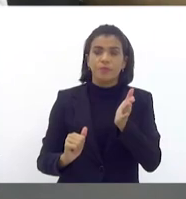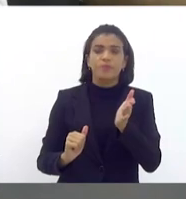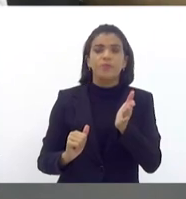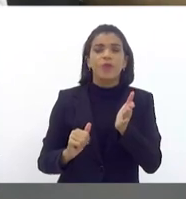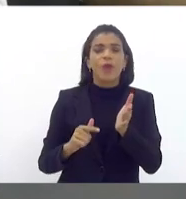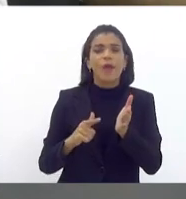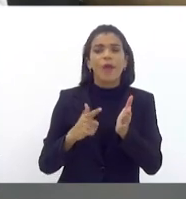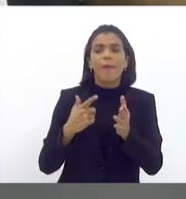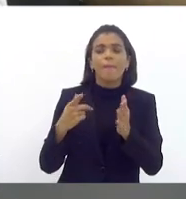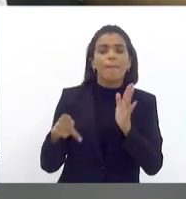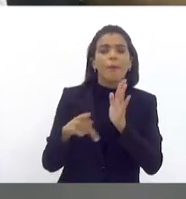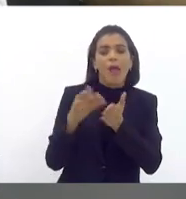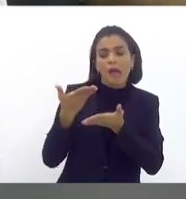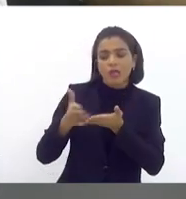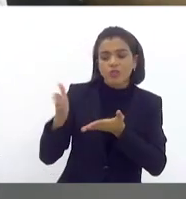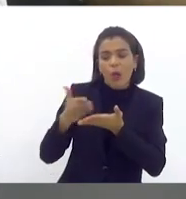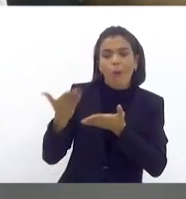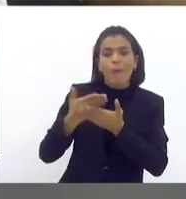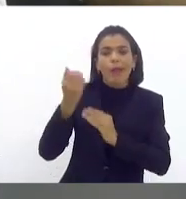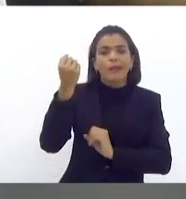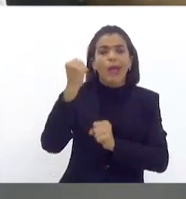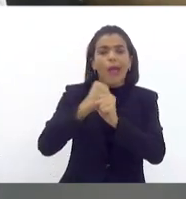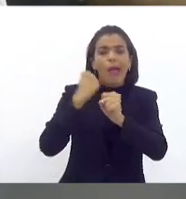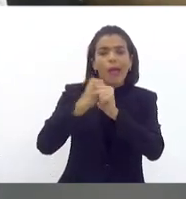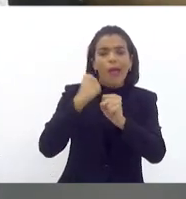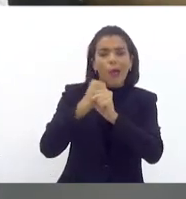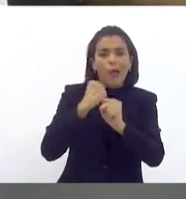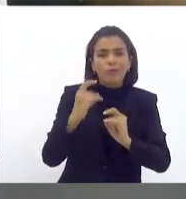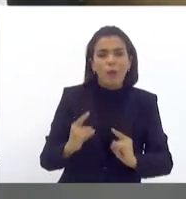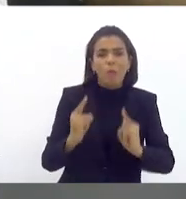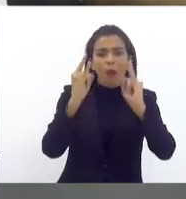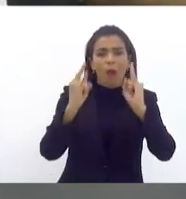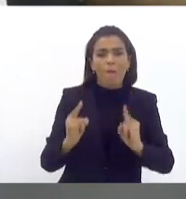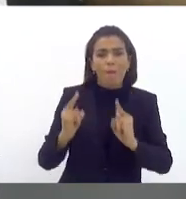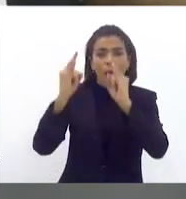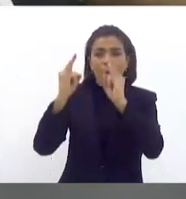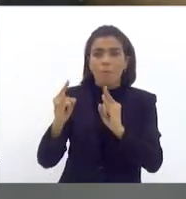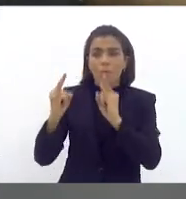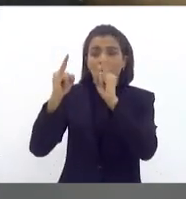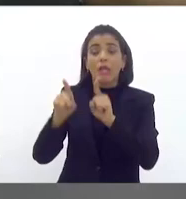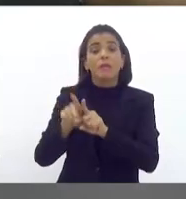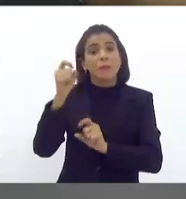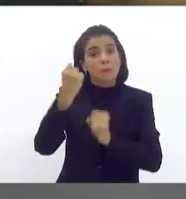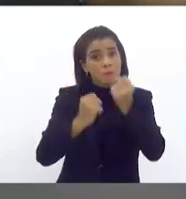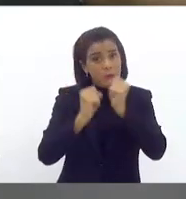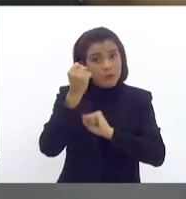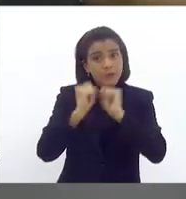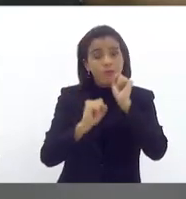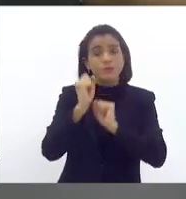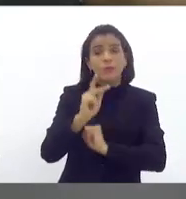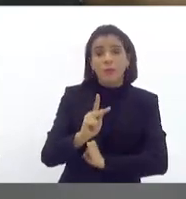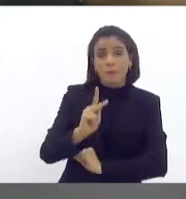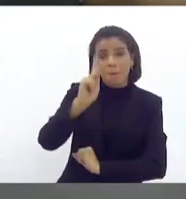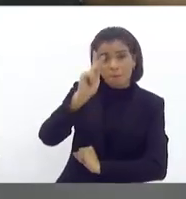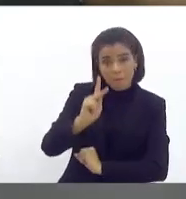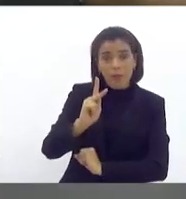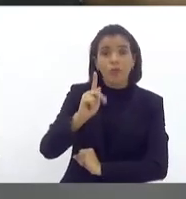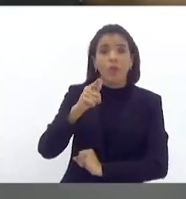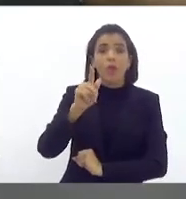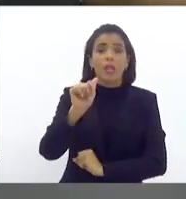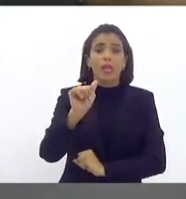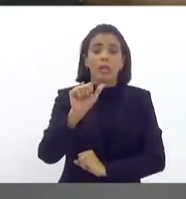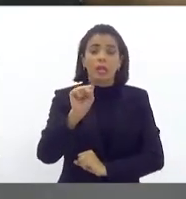construção civil, aeroporto, porto, e atividade de produção de petróleo e gás. Ou seja, os dutos